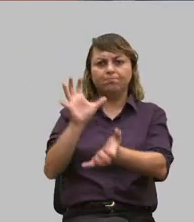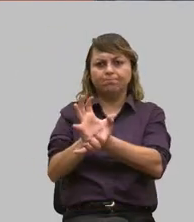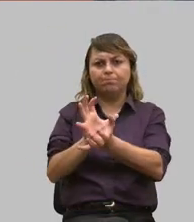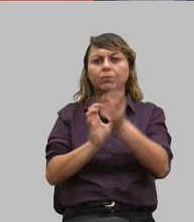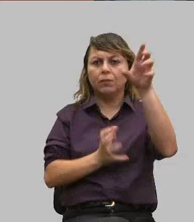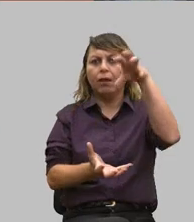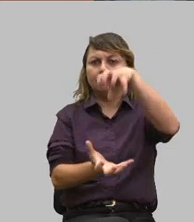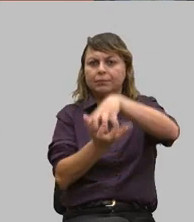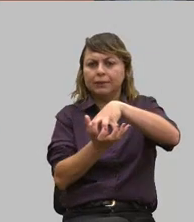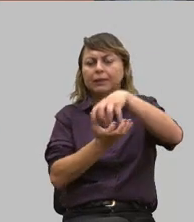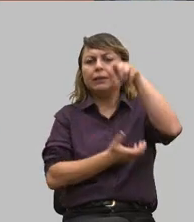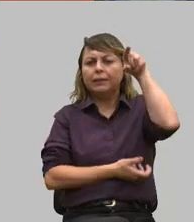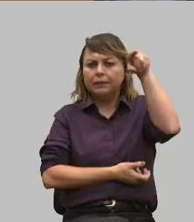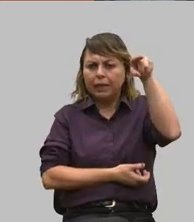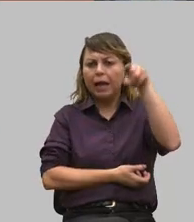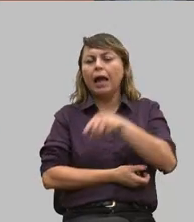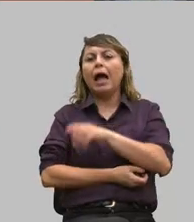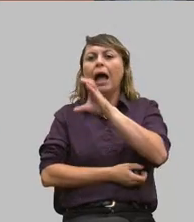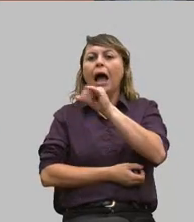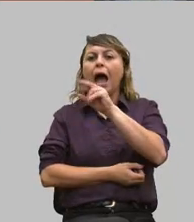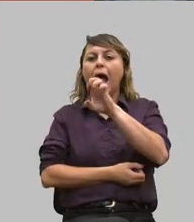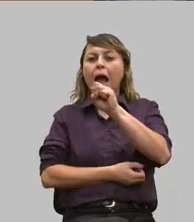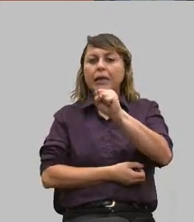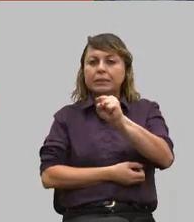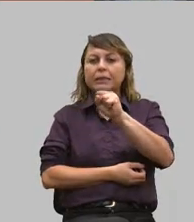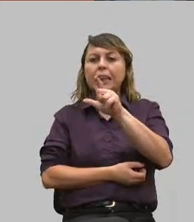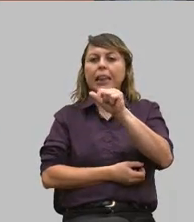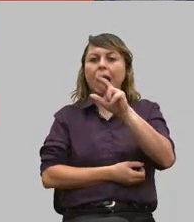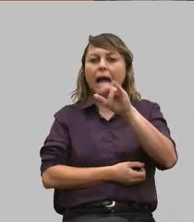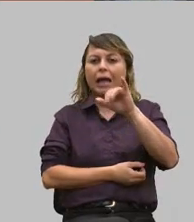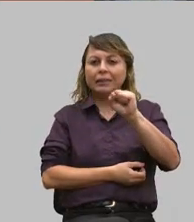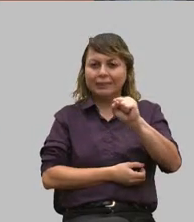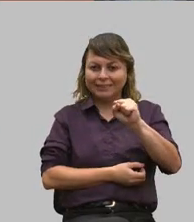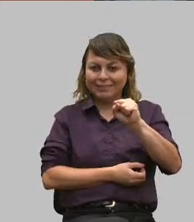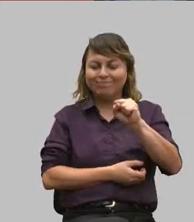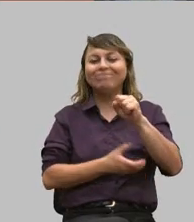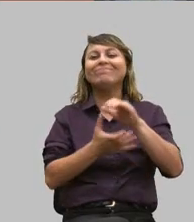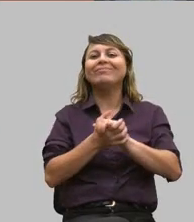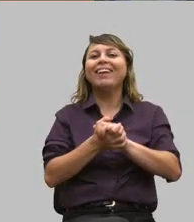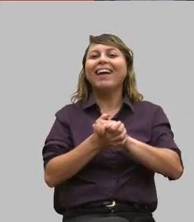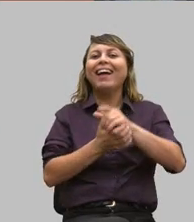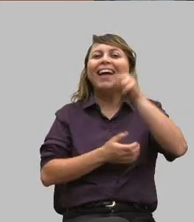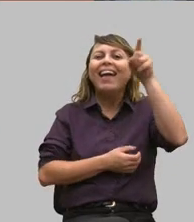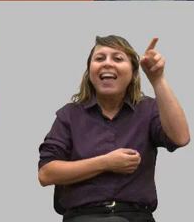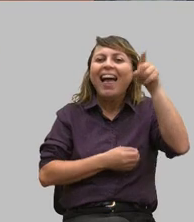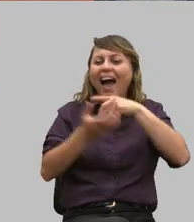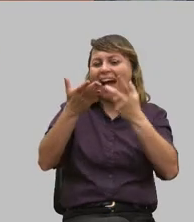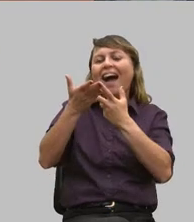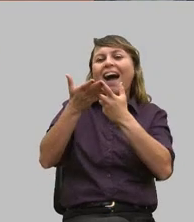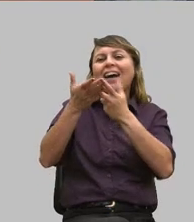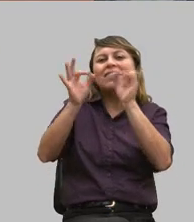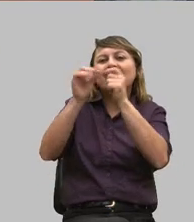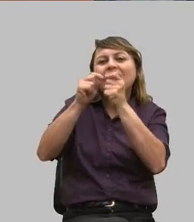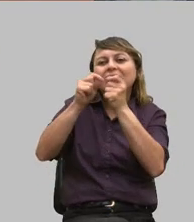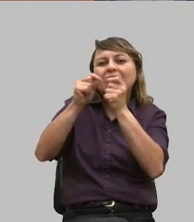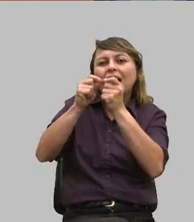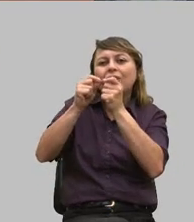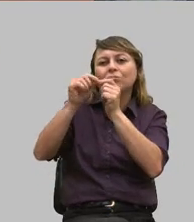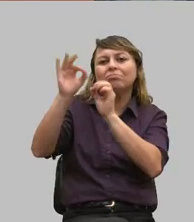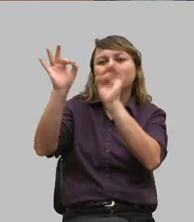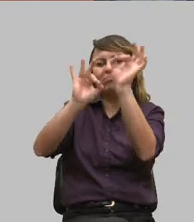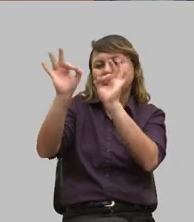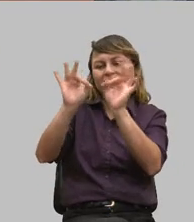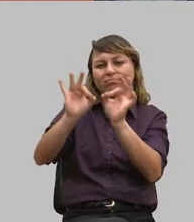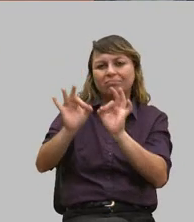a crise e a Larissa elas estão fazendo lá artesanalmente eh na questão da